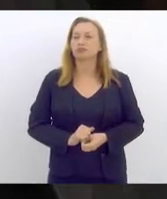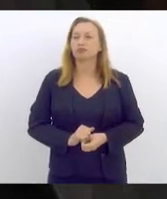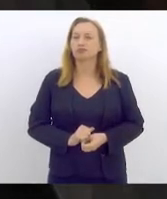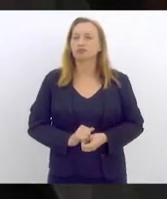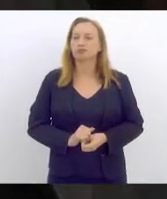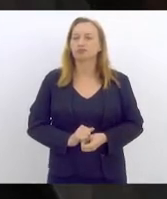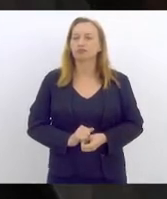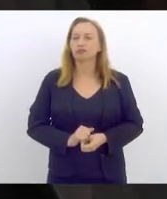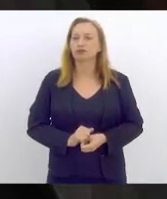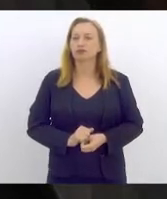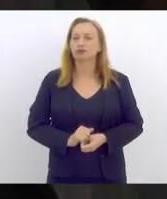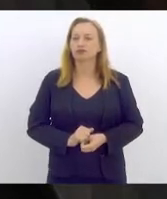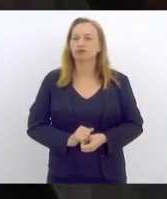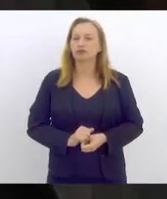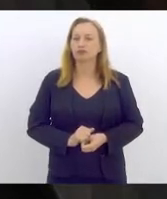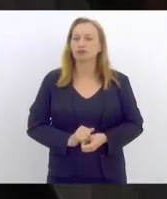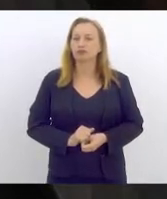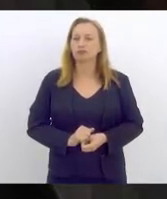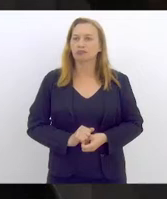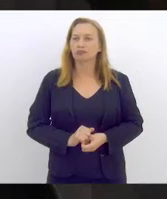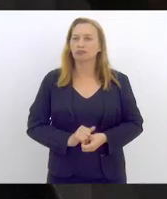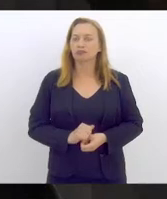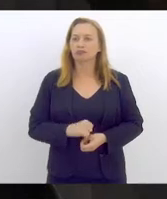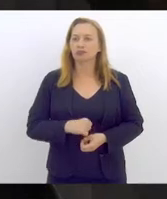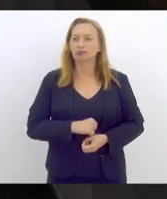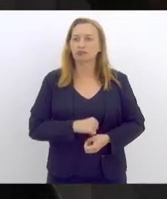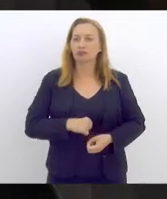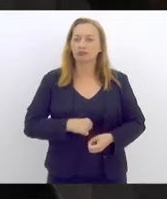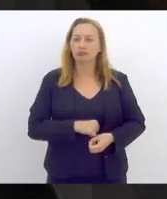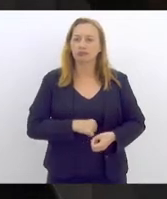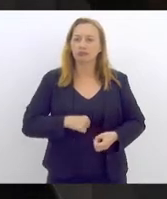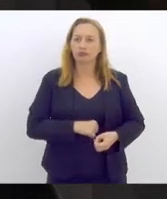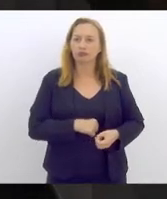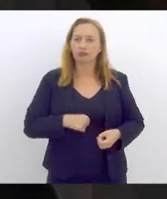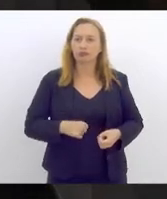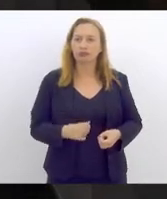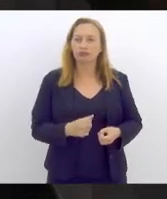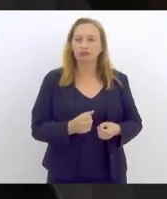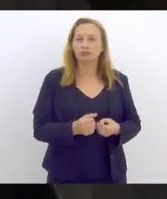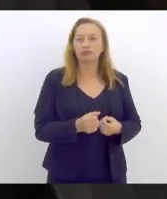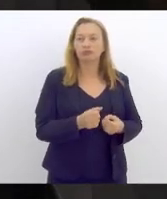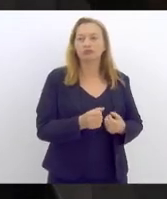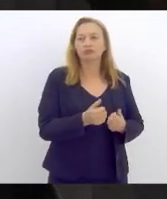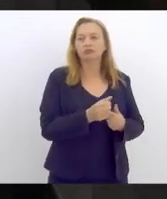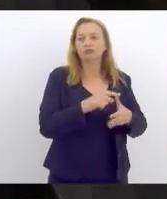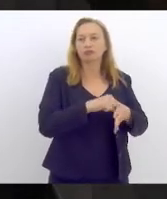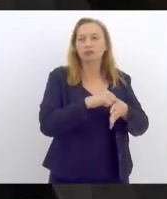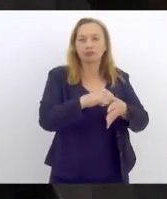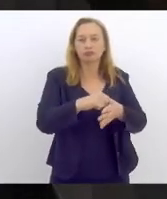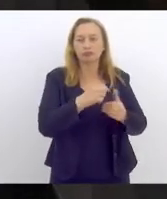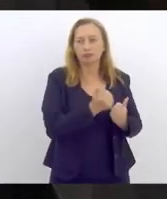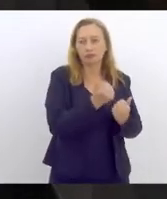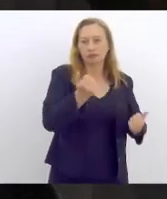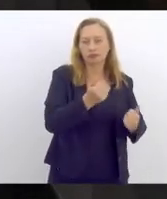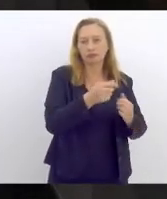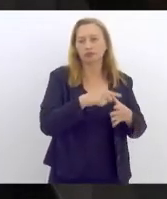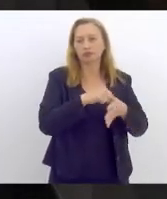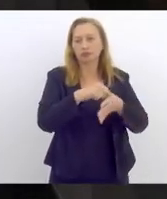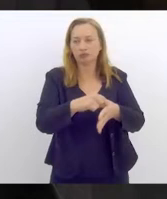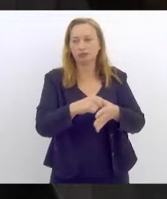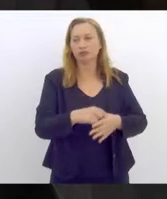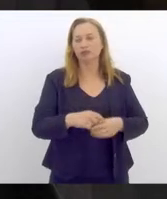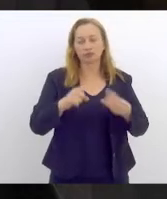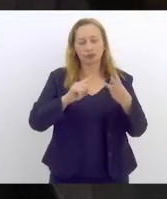composição de lideranças e vice-lideranças e terceiro evidentemente